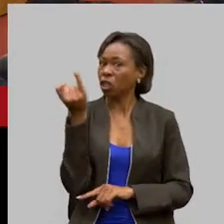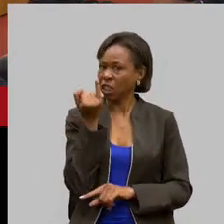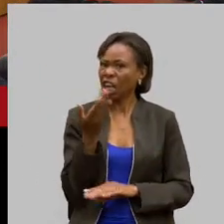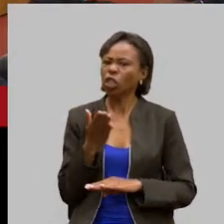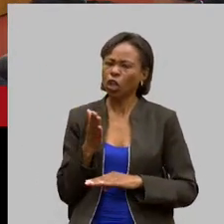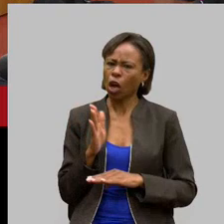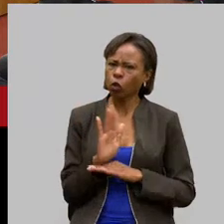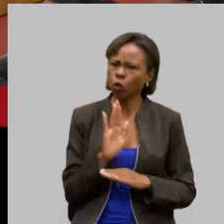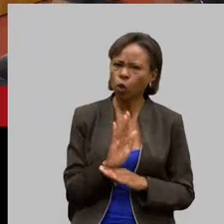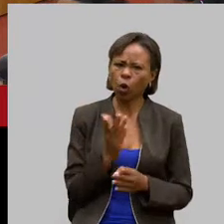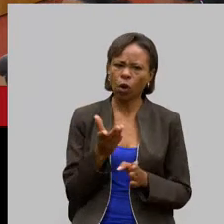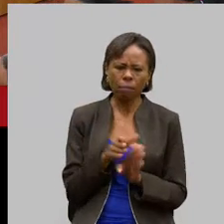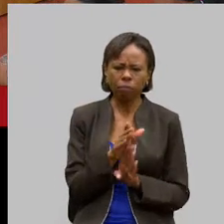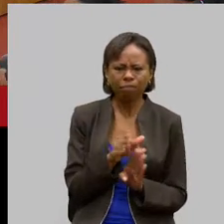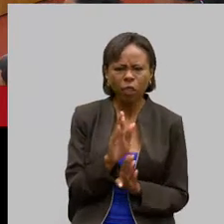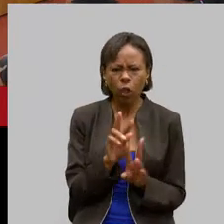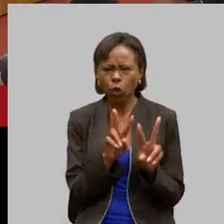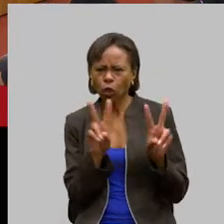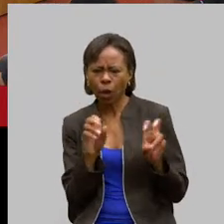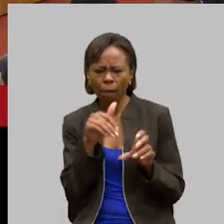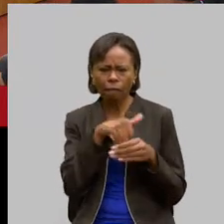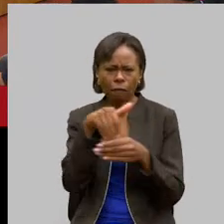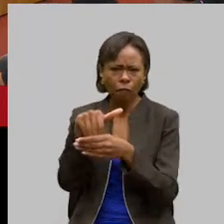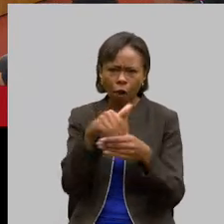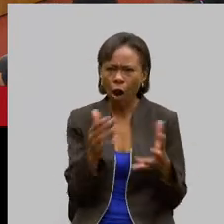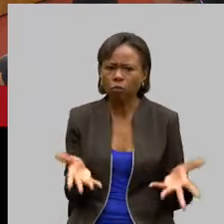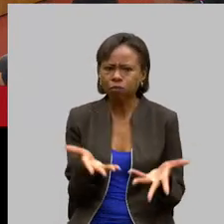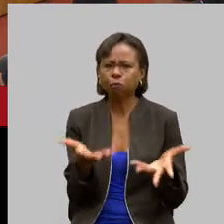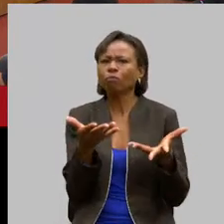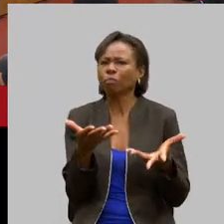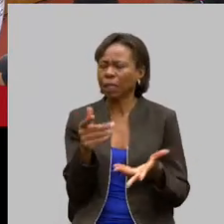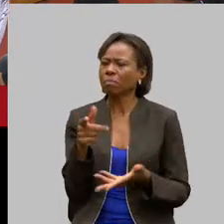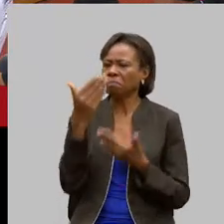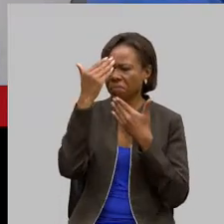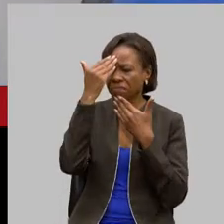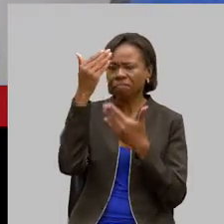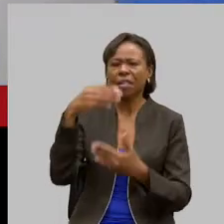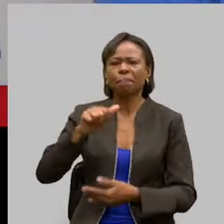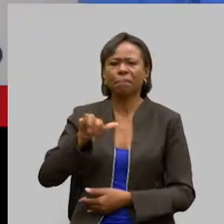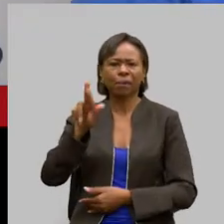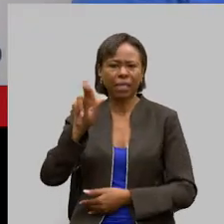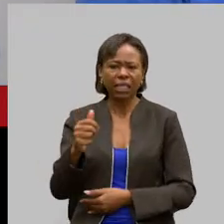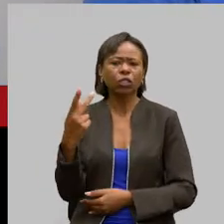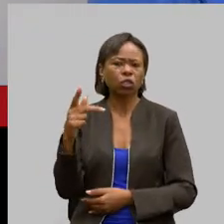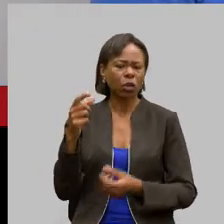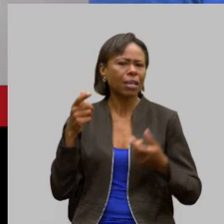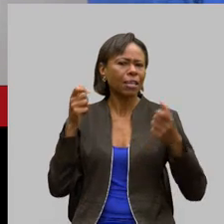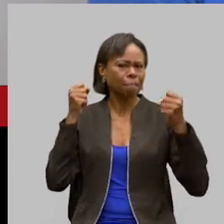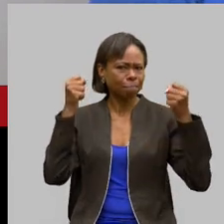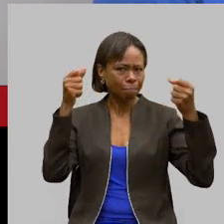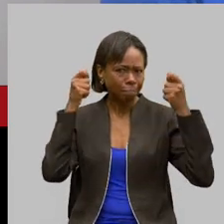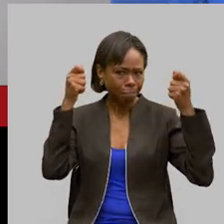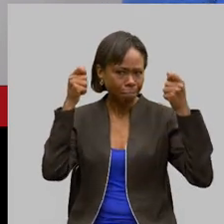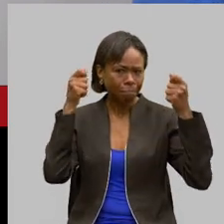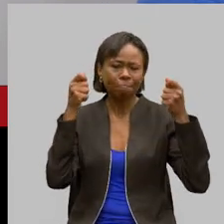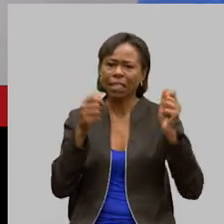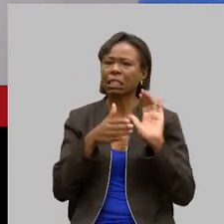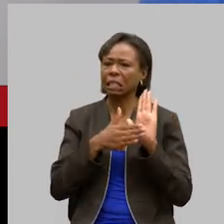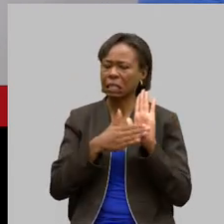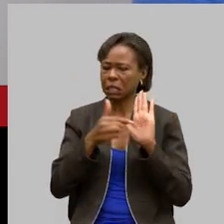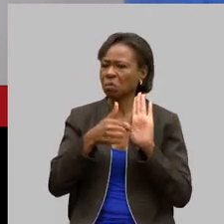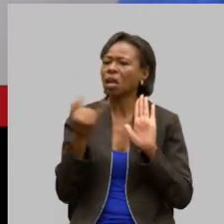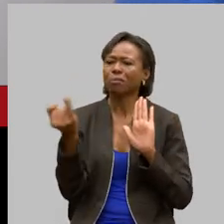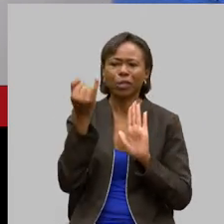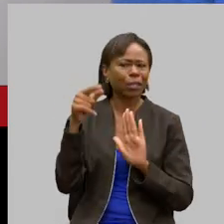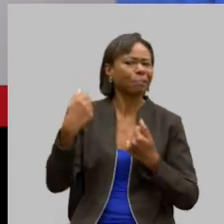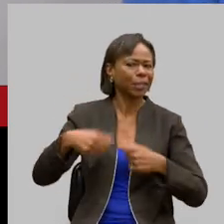sensibilizar colega né ajudou muito a gente então obrigado viu Maria Clara e a sua militância nessa paa para nós é importante precisamos muito de